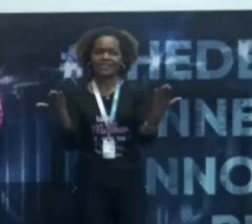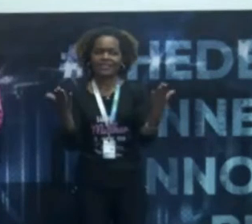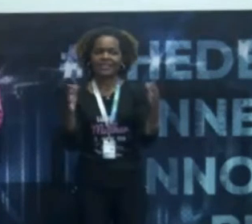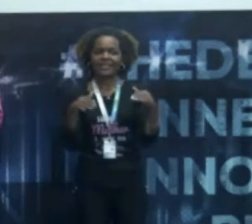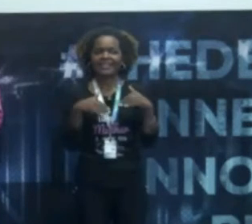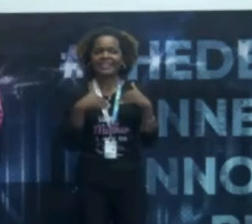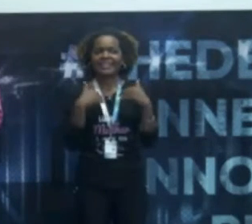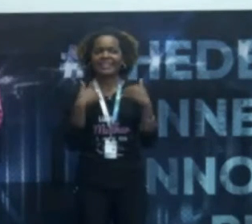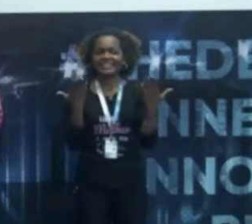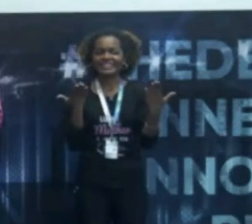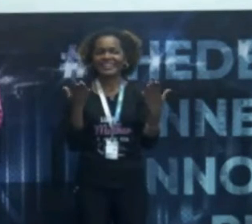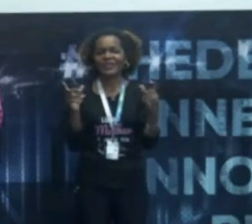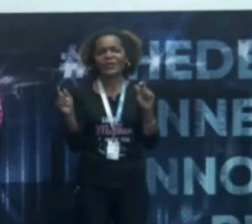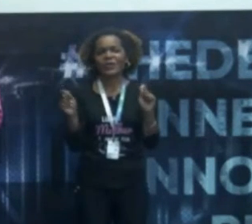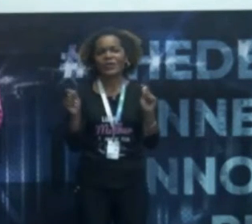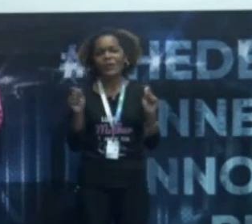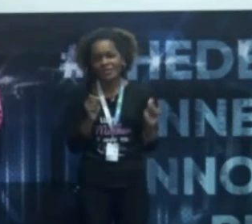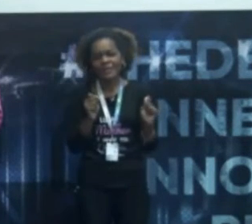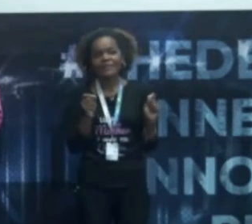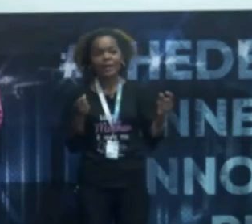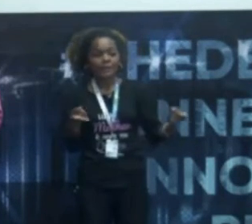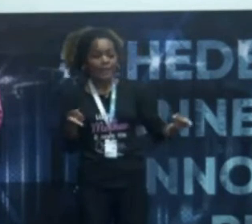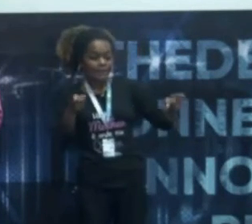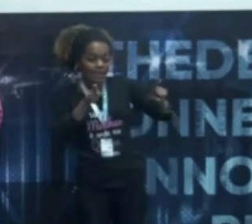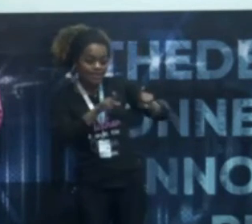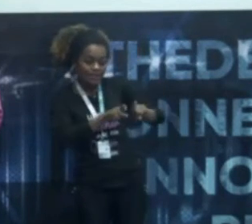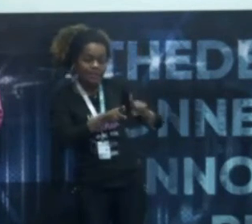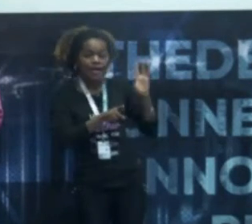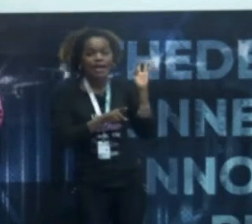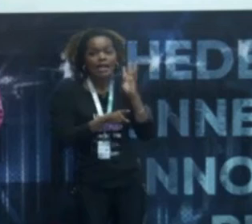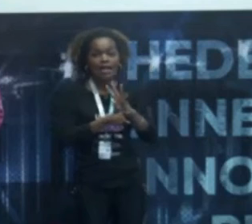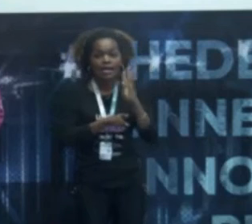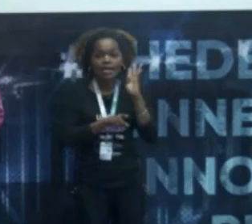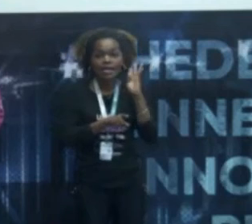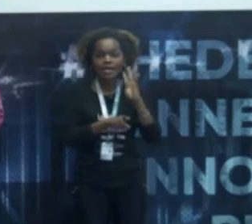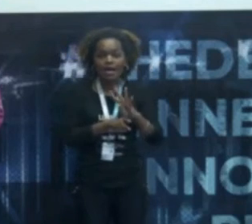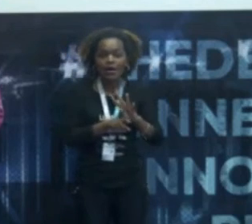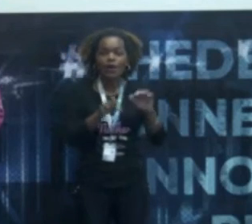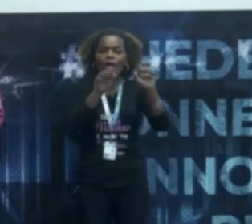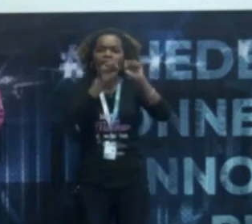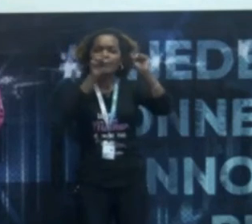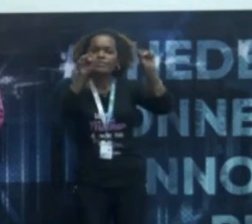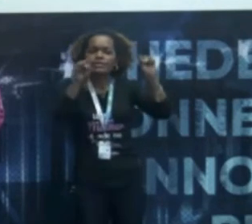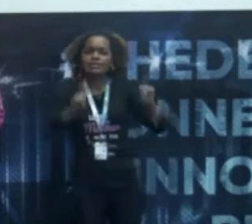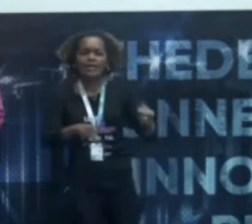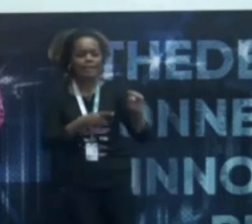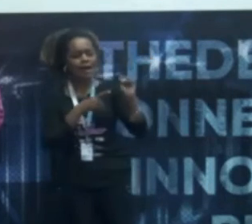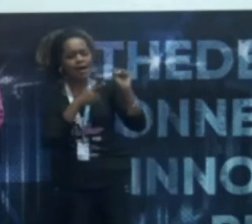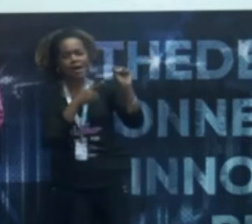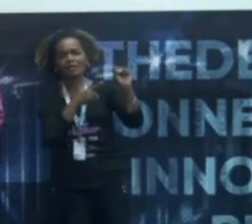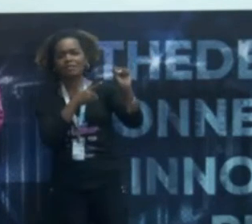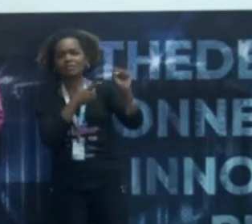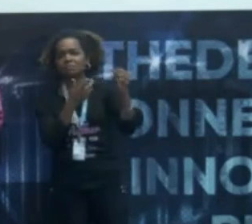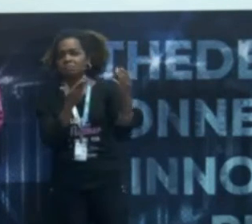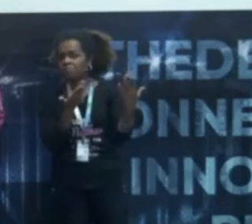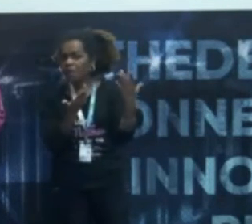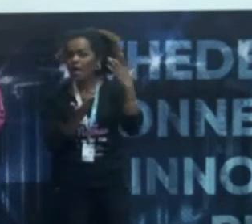Então, uma parceria muito legal é o Sistema S, tá? Então, acho que trazer isso,